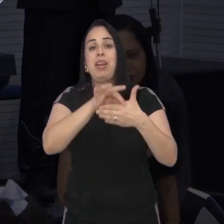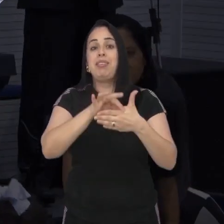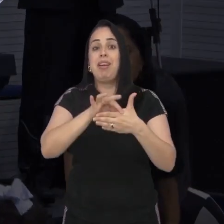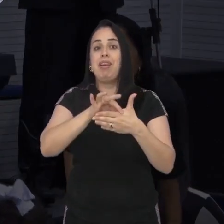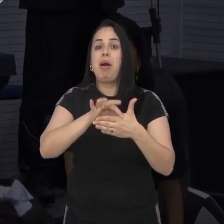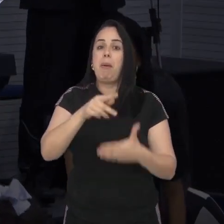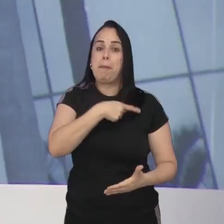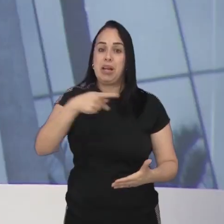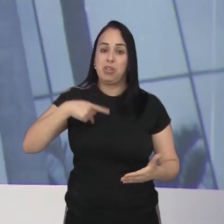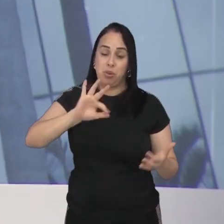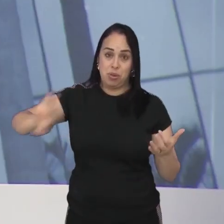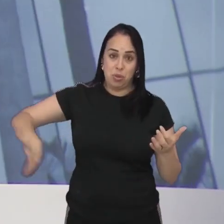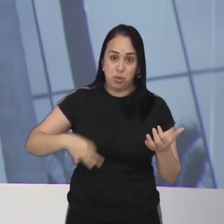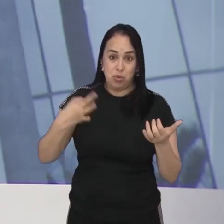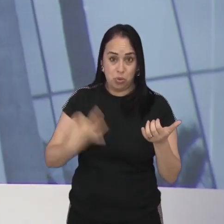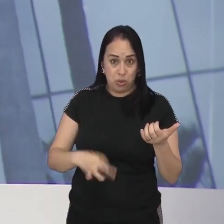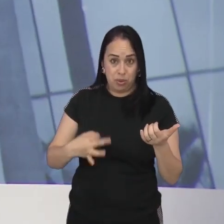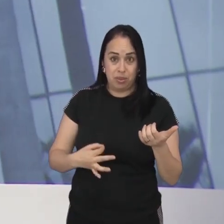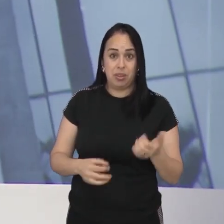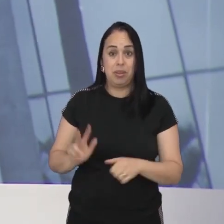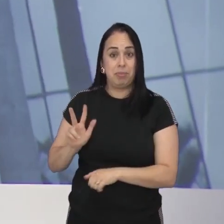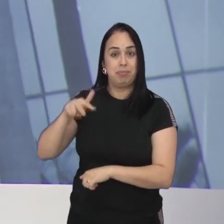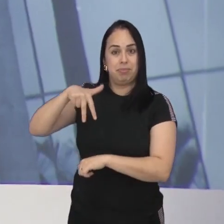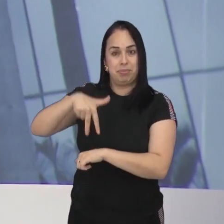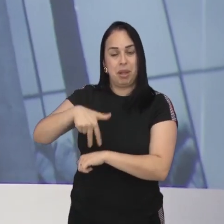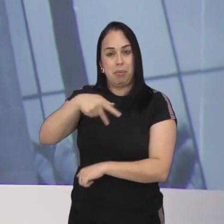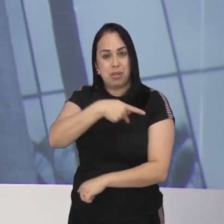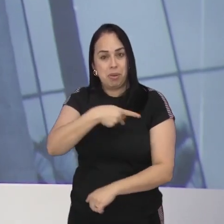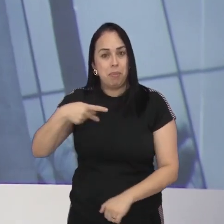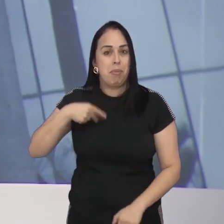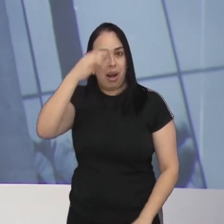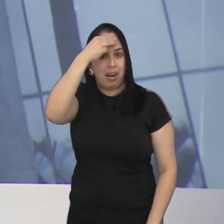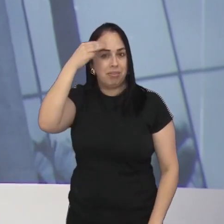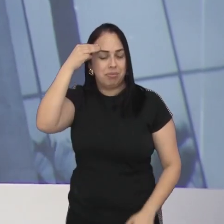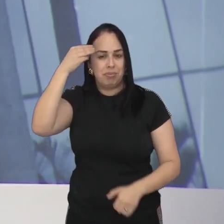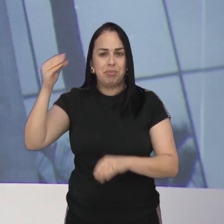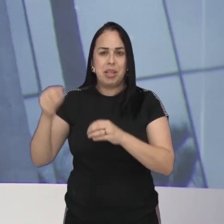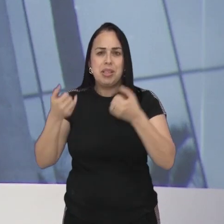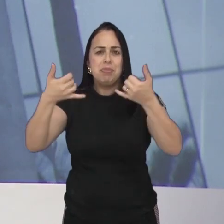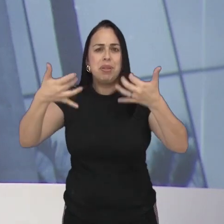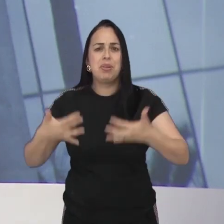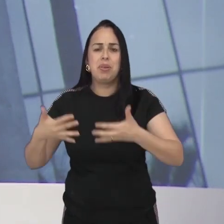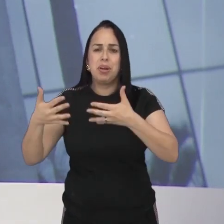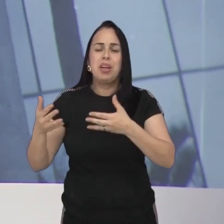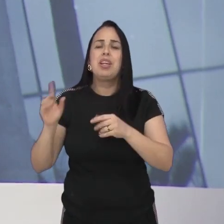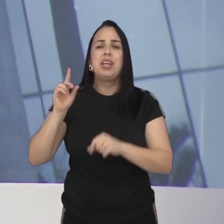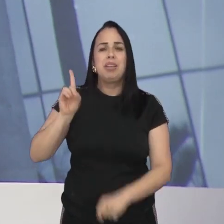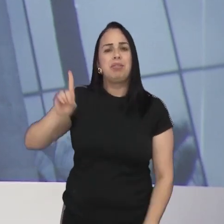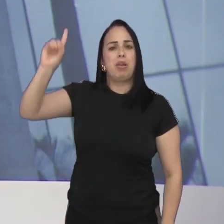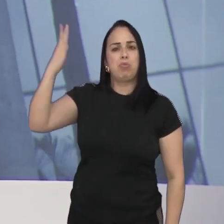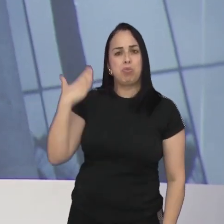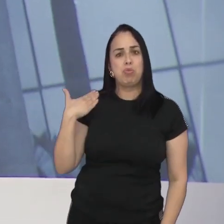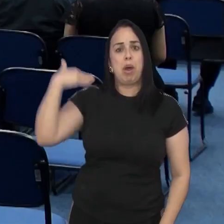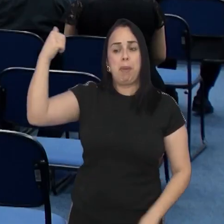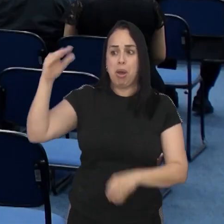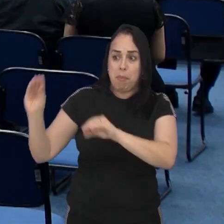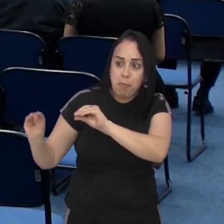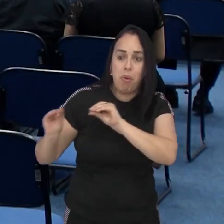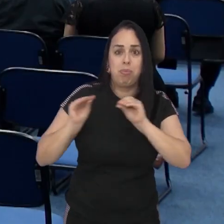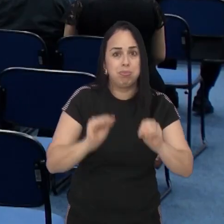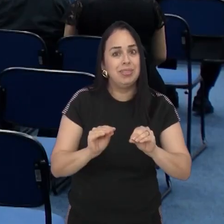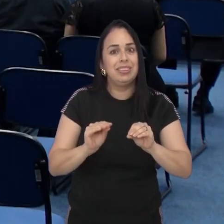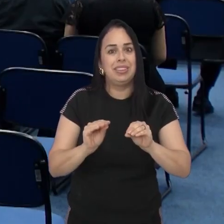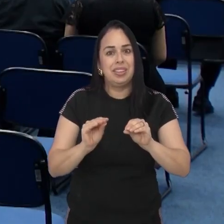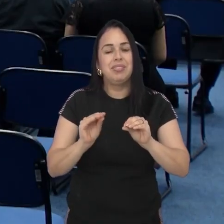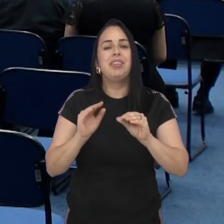Júnior Camargo. Com a palavra, Marcos Davi contou que veio para São José por um chamado religioso. Relatou